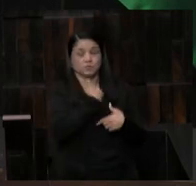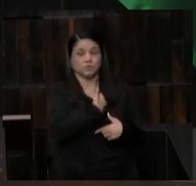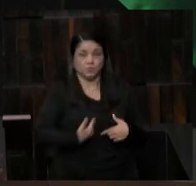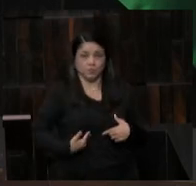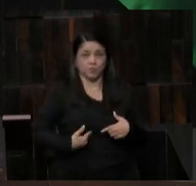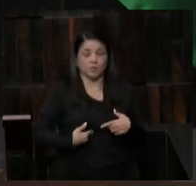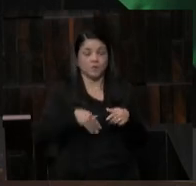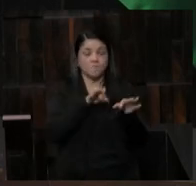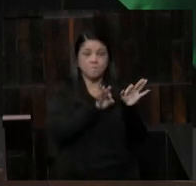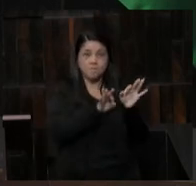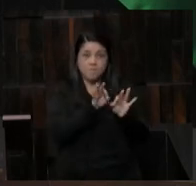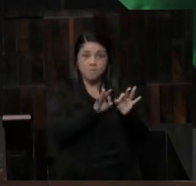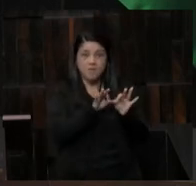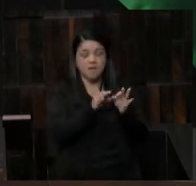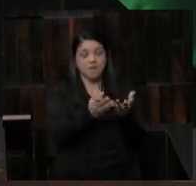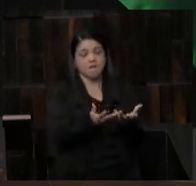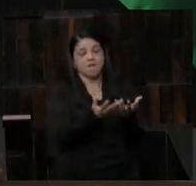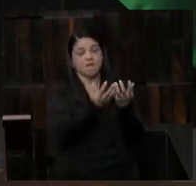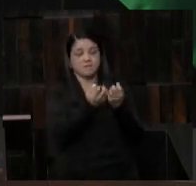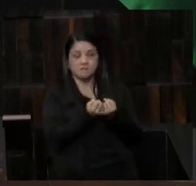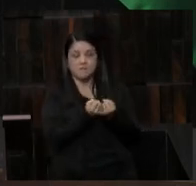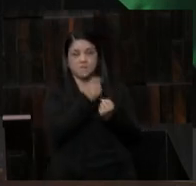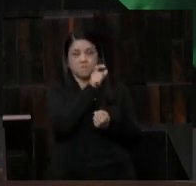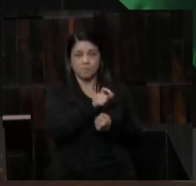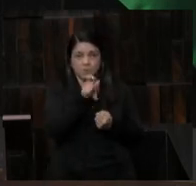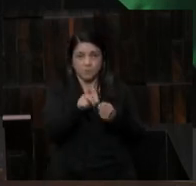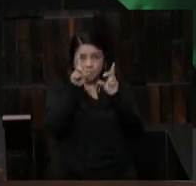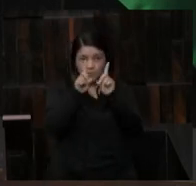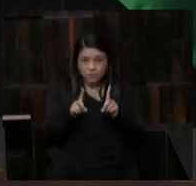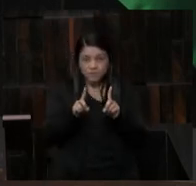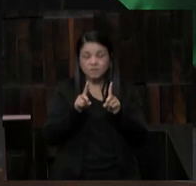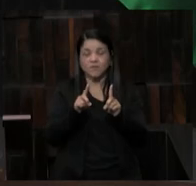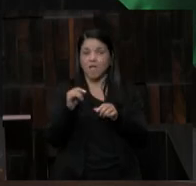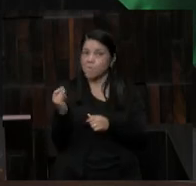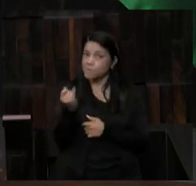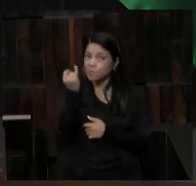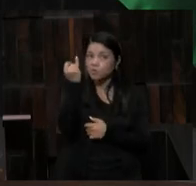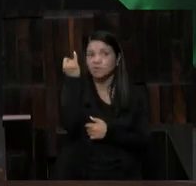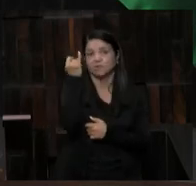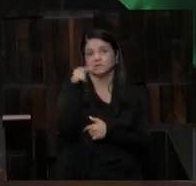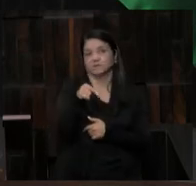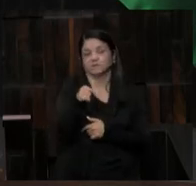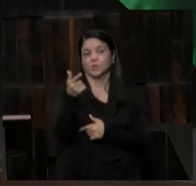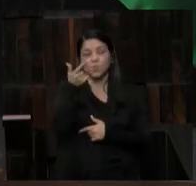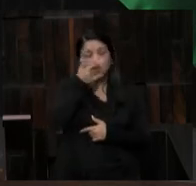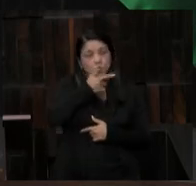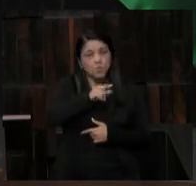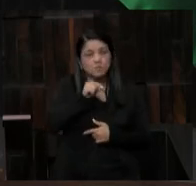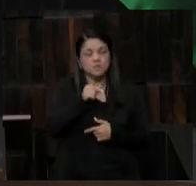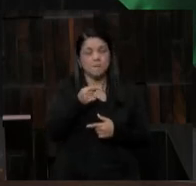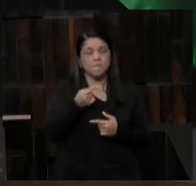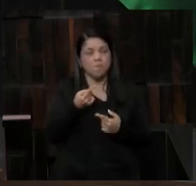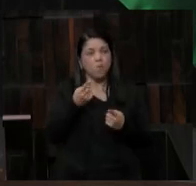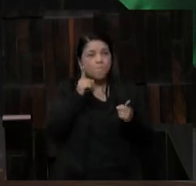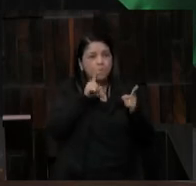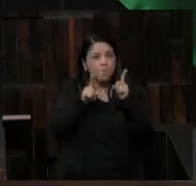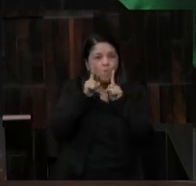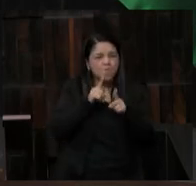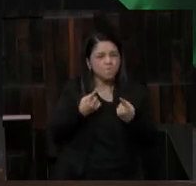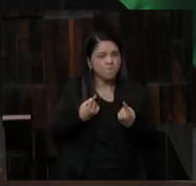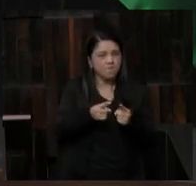esteja preparado para receber essa pessoa. Então, é um passo importante para que a gente consiga provocar cada vez mais,